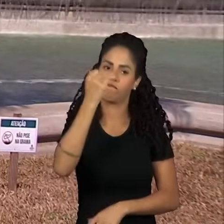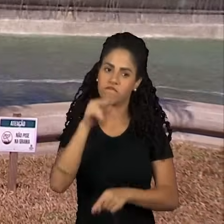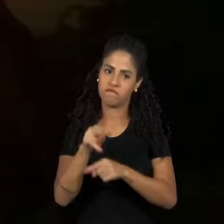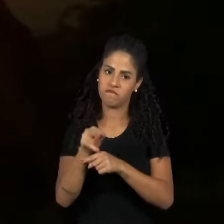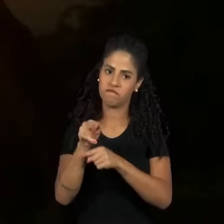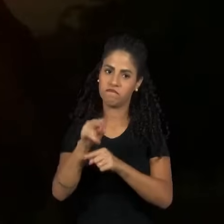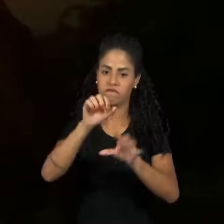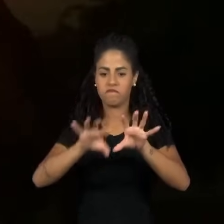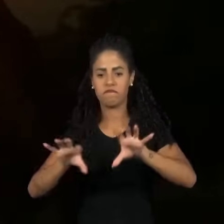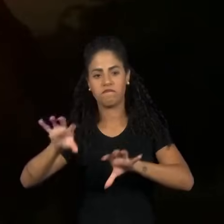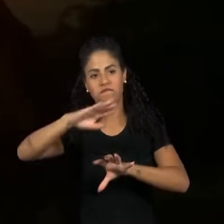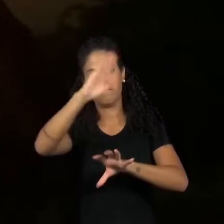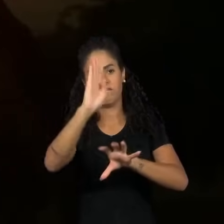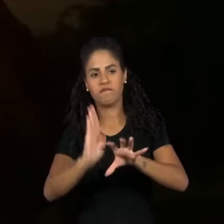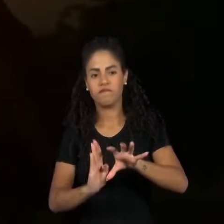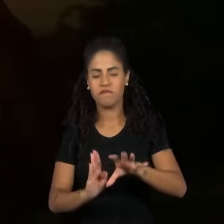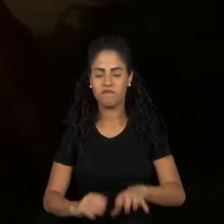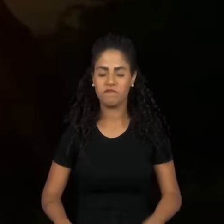do bioma.